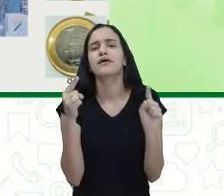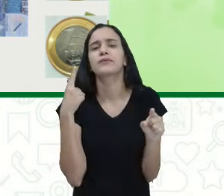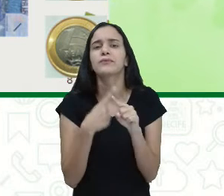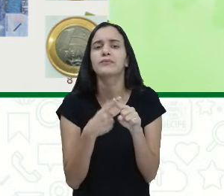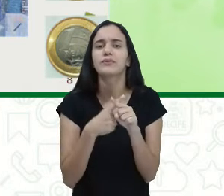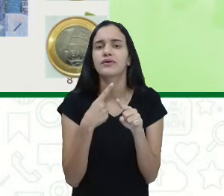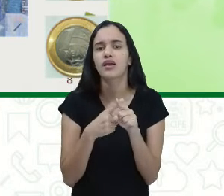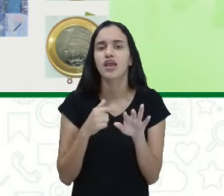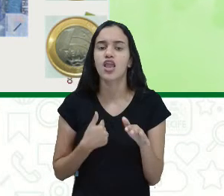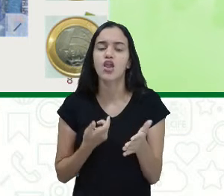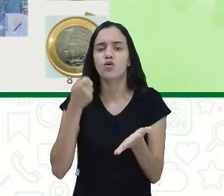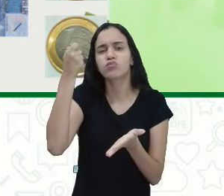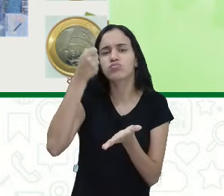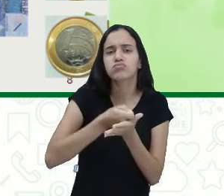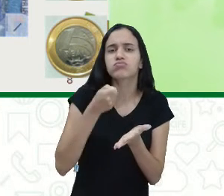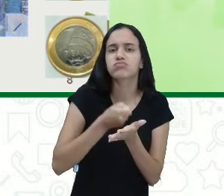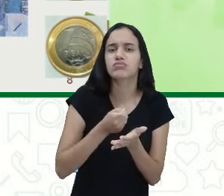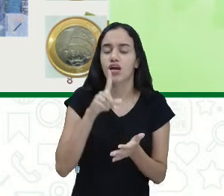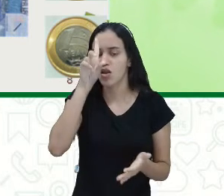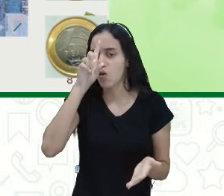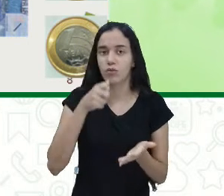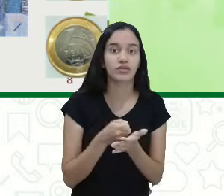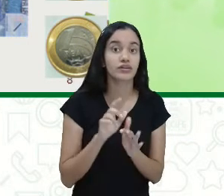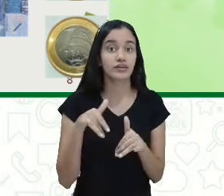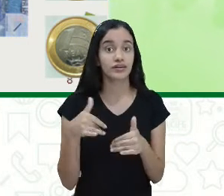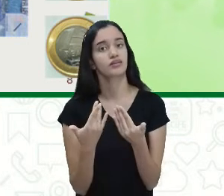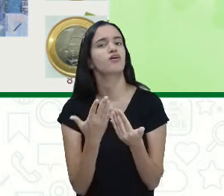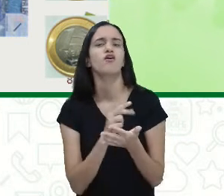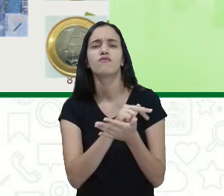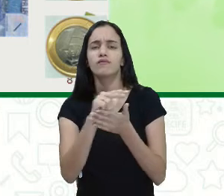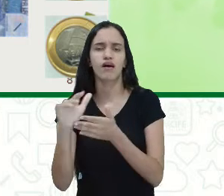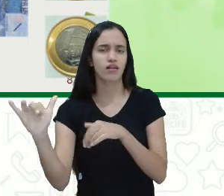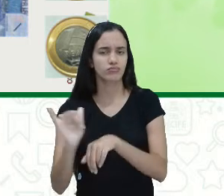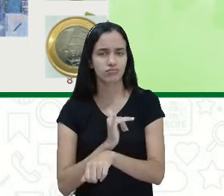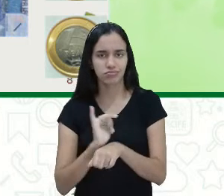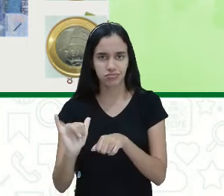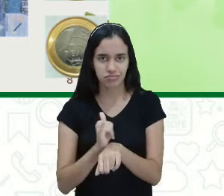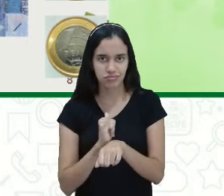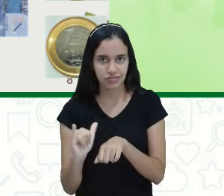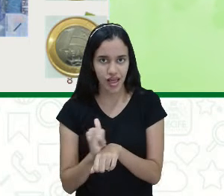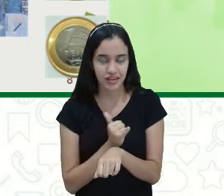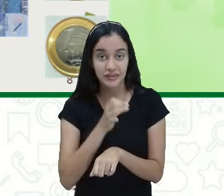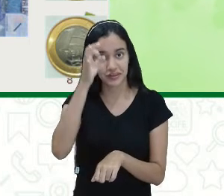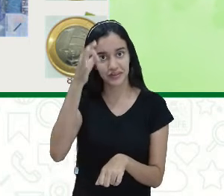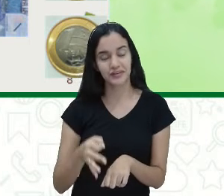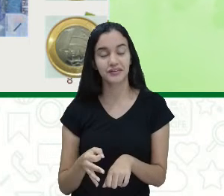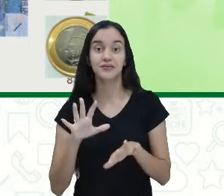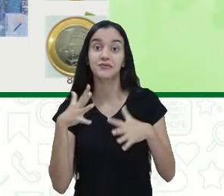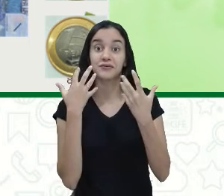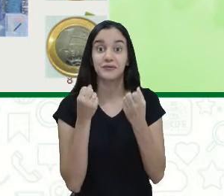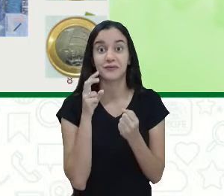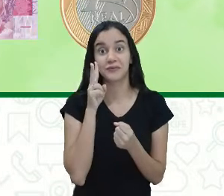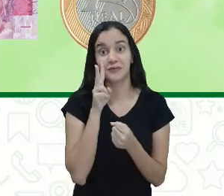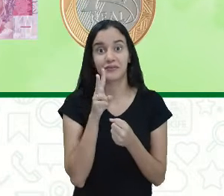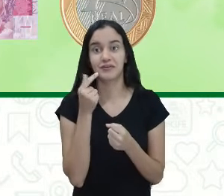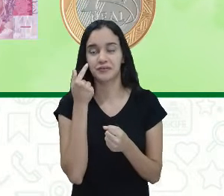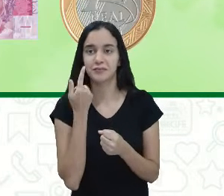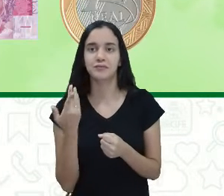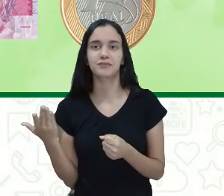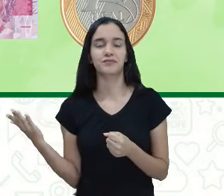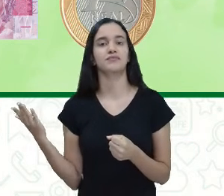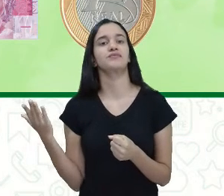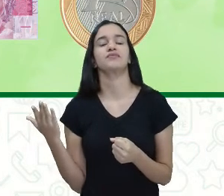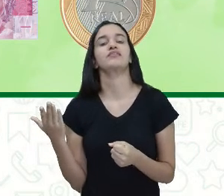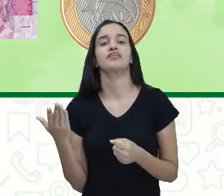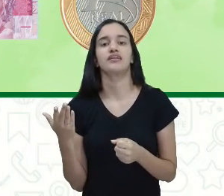eu determinei isso, tá certo? Então, não tenho várias formas, tá bom? Vamos ver o outro.